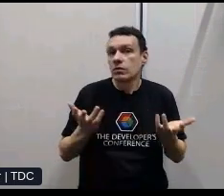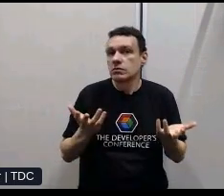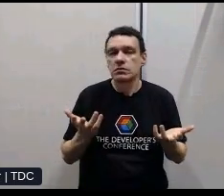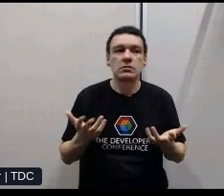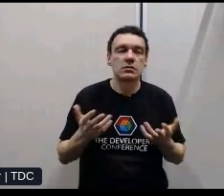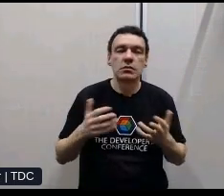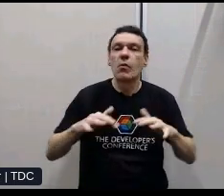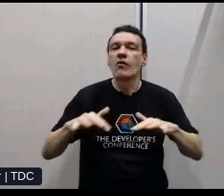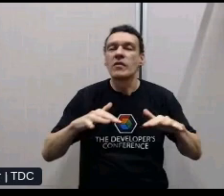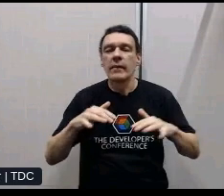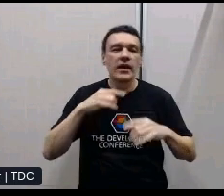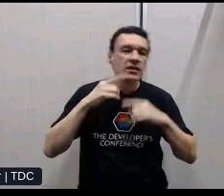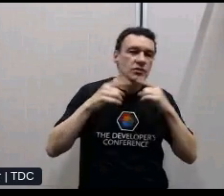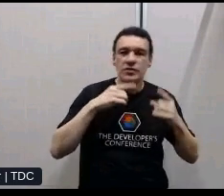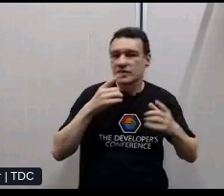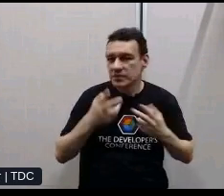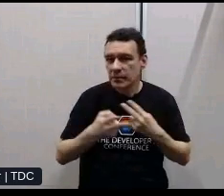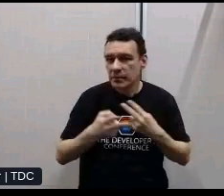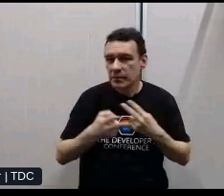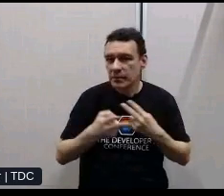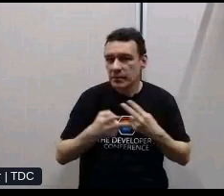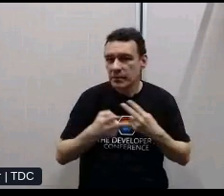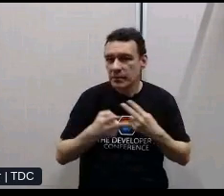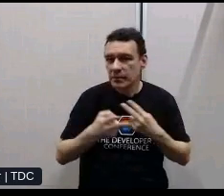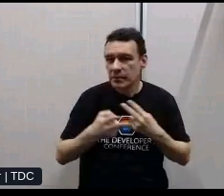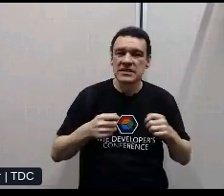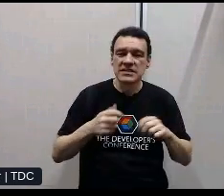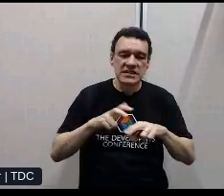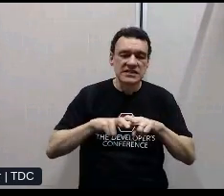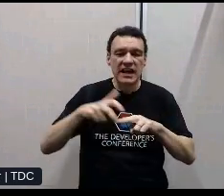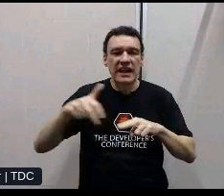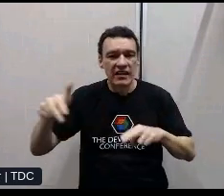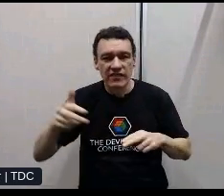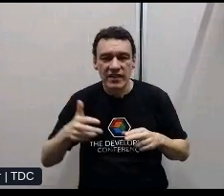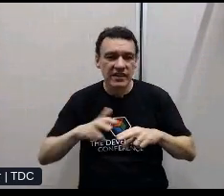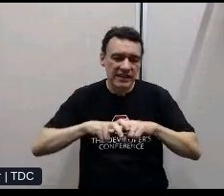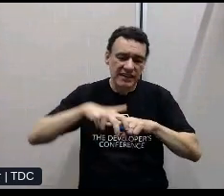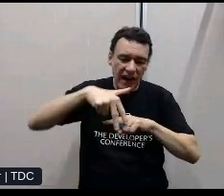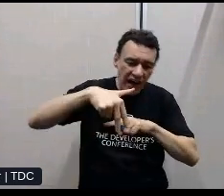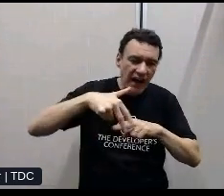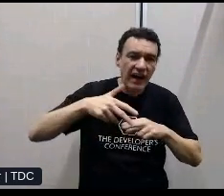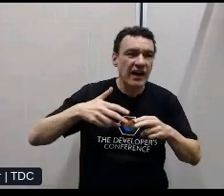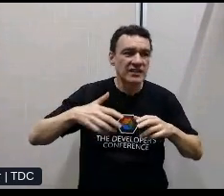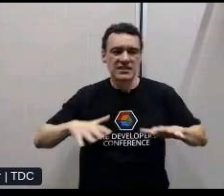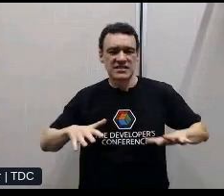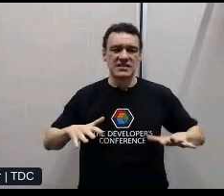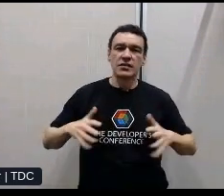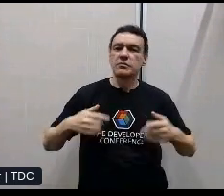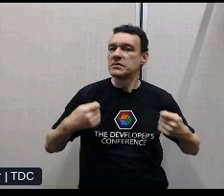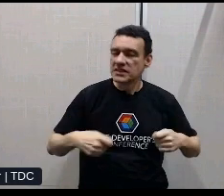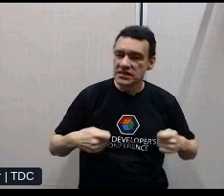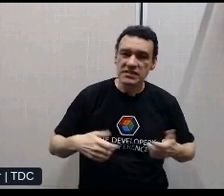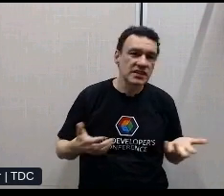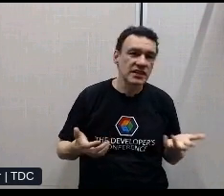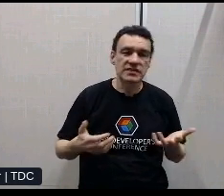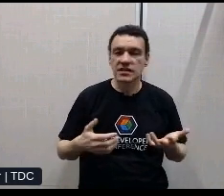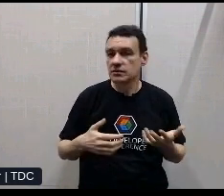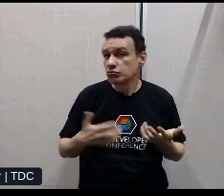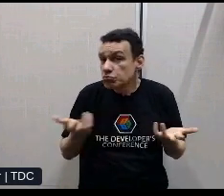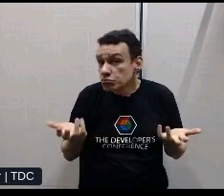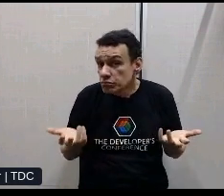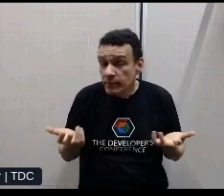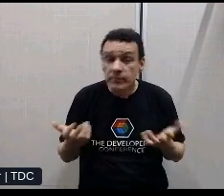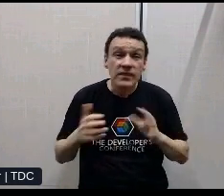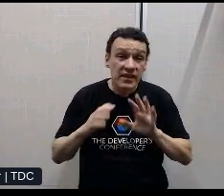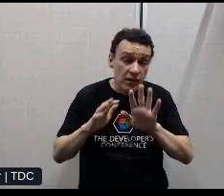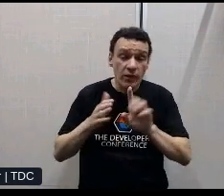adequados, se ela tem que levantar, se ela tem que fazer algum outro movimento para o próprio organismo. Então, a tecnologia ela também